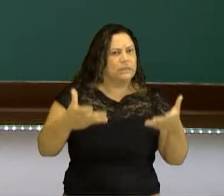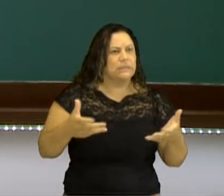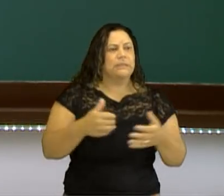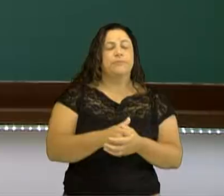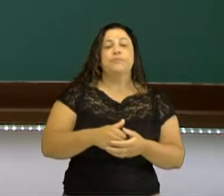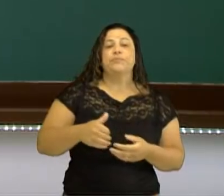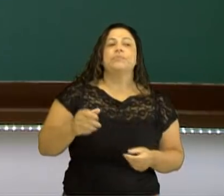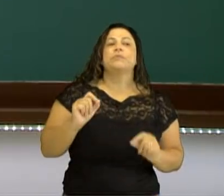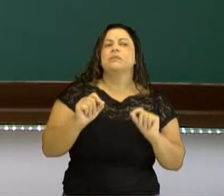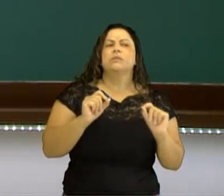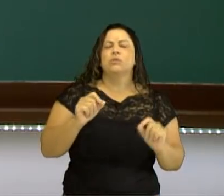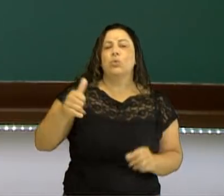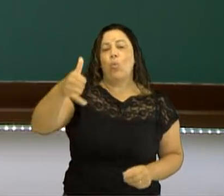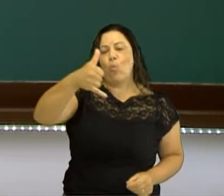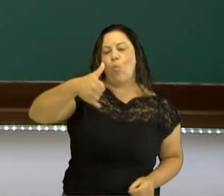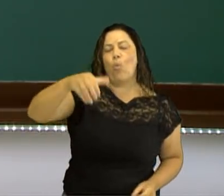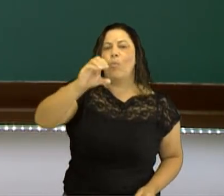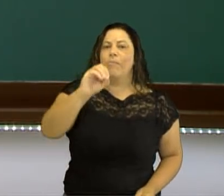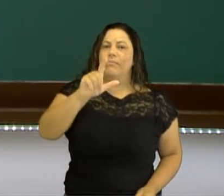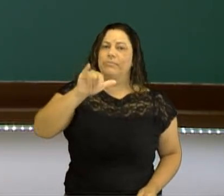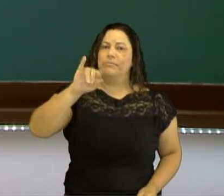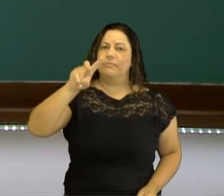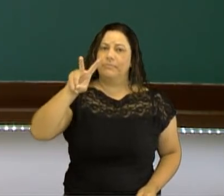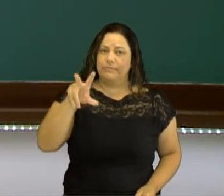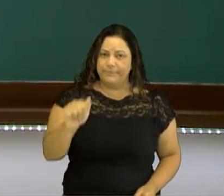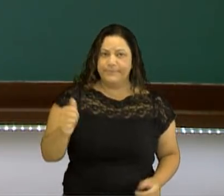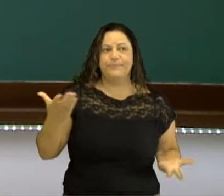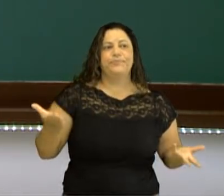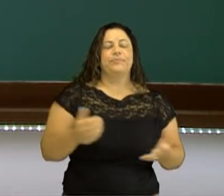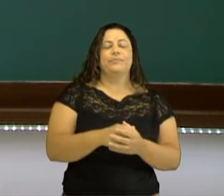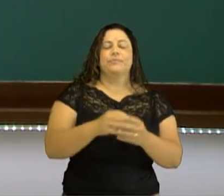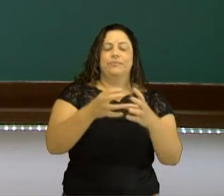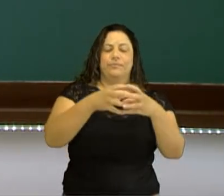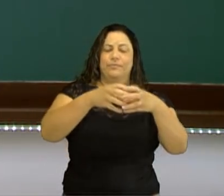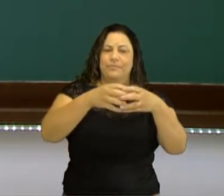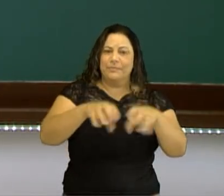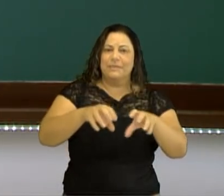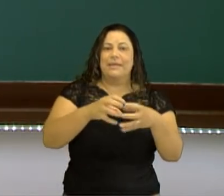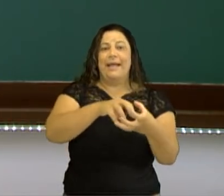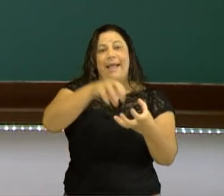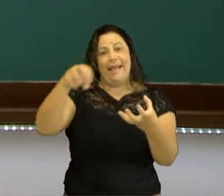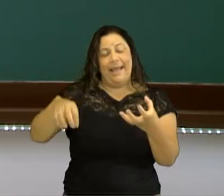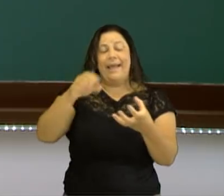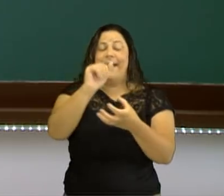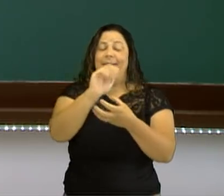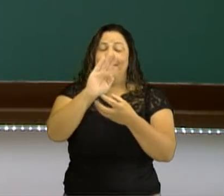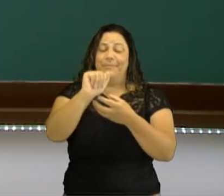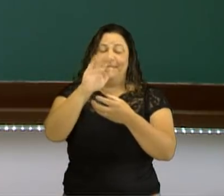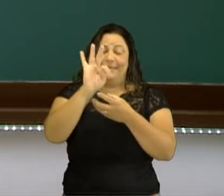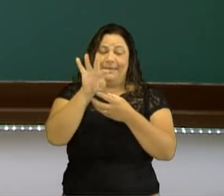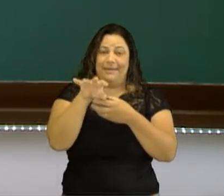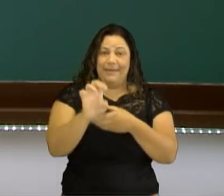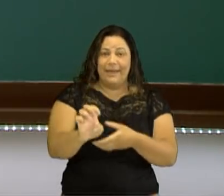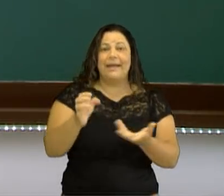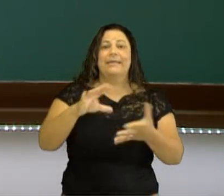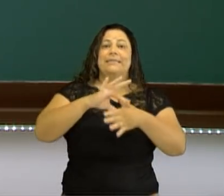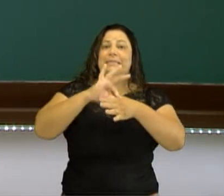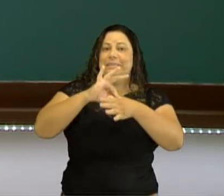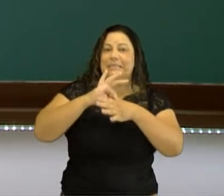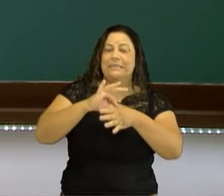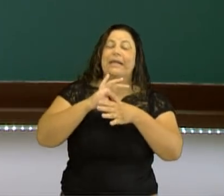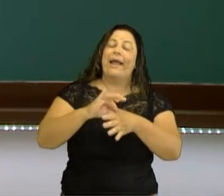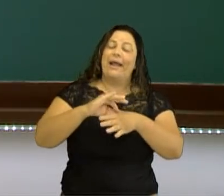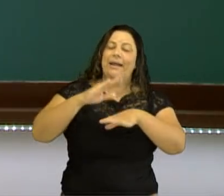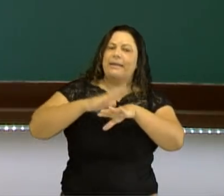O óleo, por exemplo, de oliva, o abacate, carnes que sejam mais magras, tá? As oleaginosas,